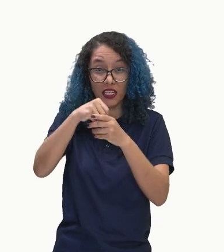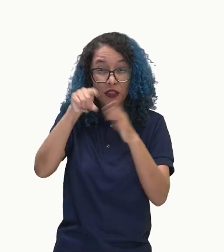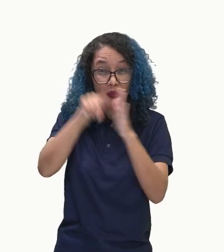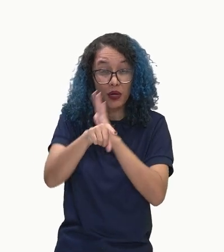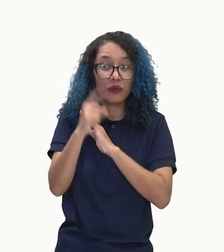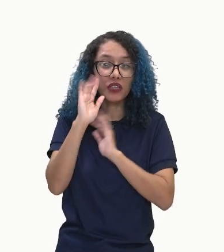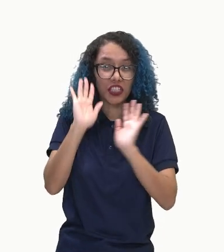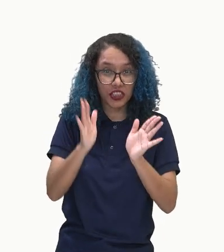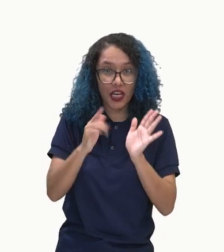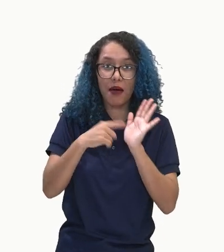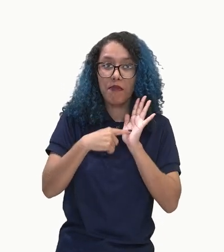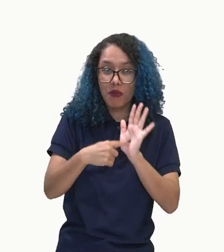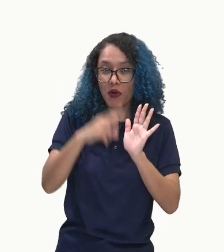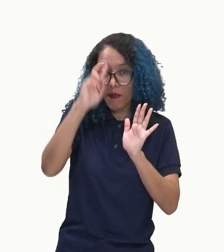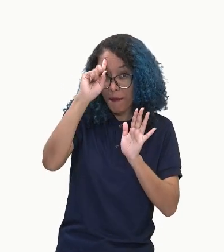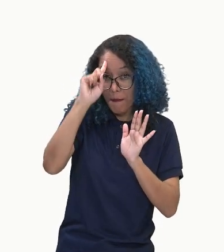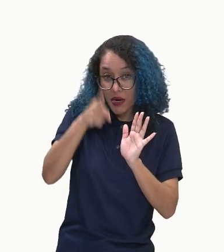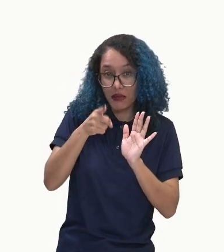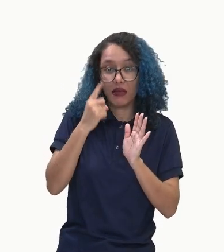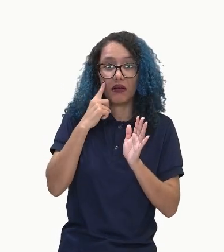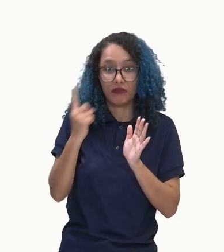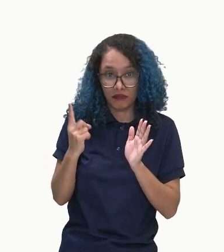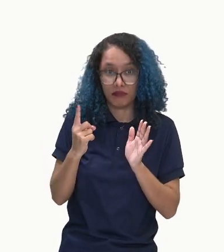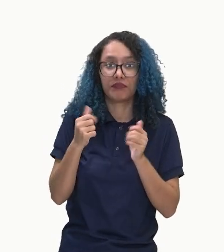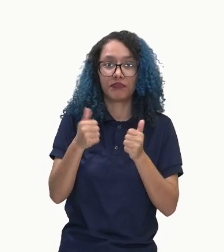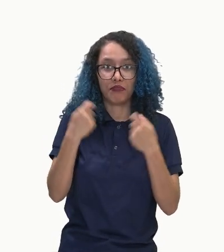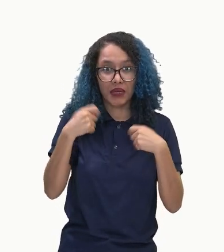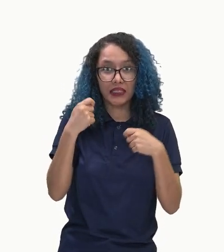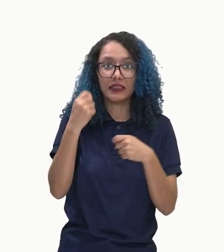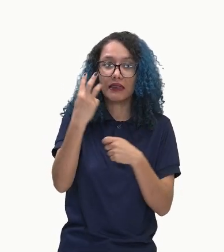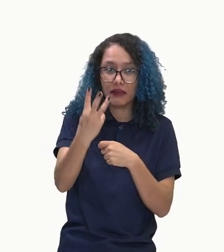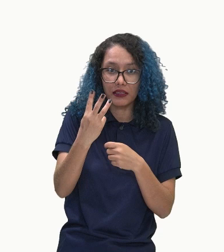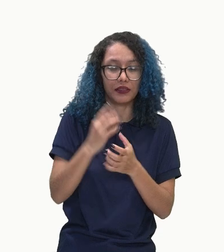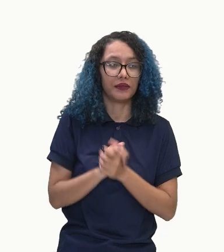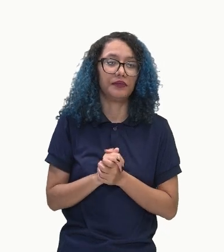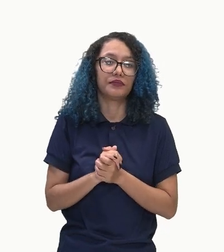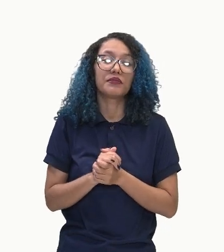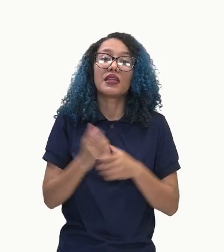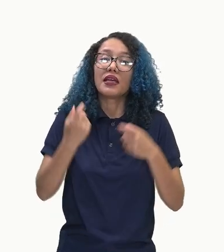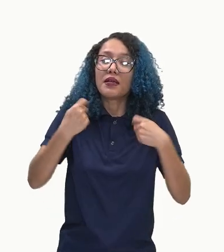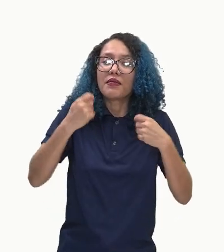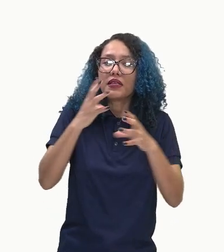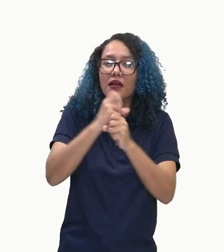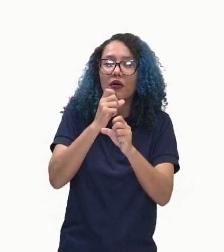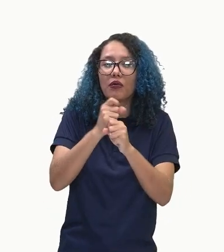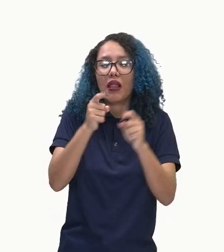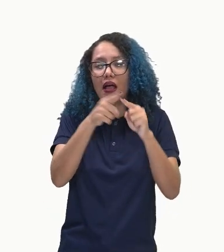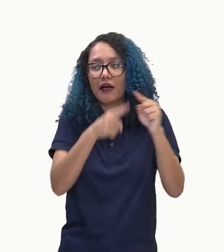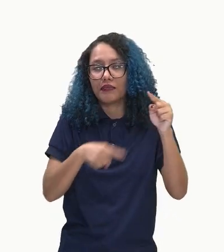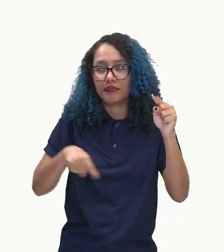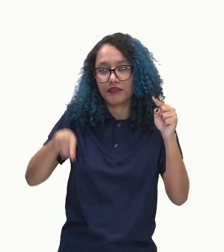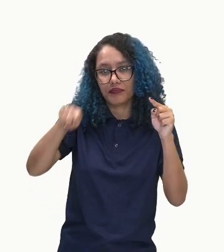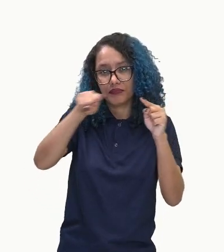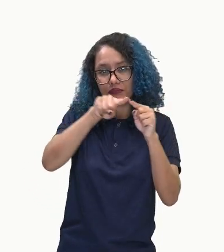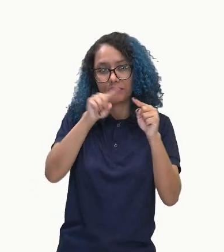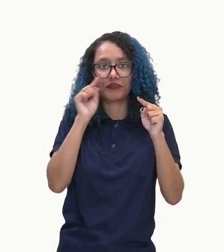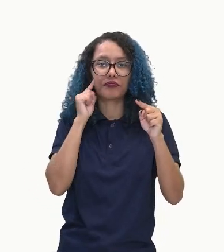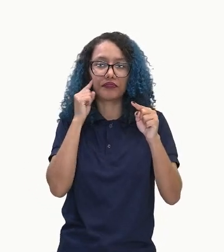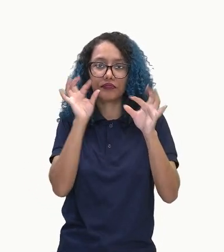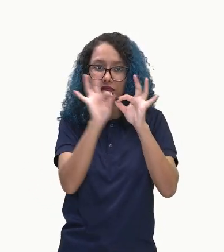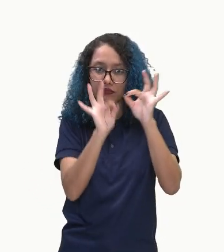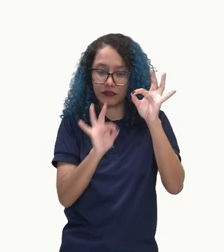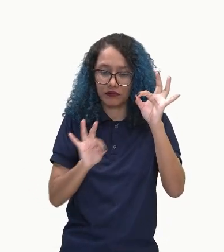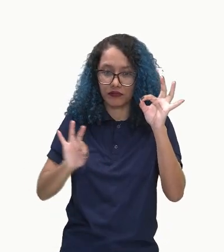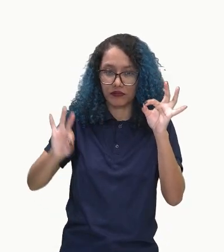Olhando para o que nós temos na imagem, perceba, ele quer que a gente calcule esse comprimento aqui, ó, e ele nos deu